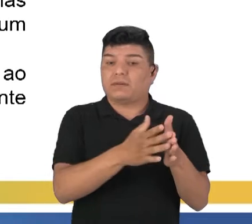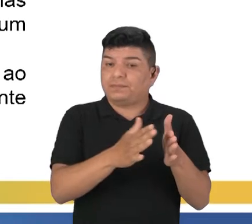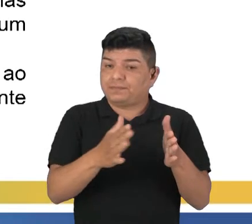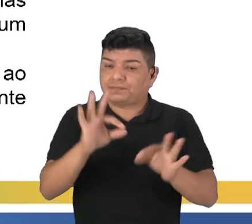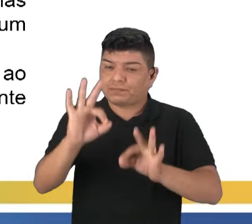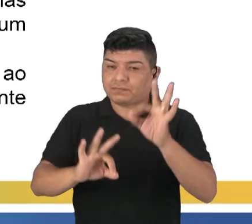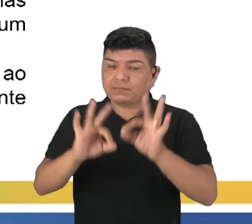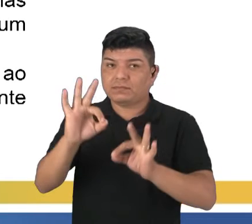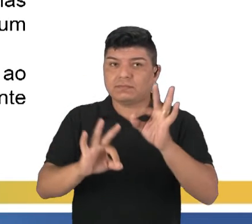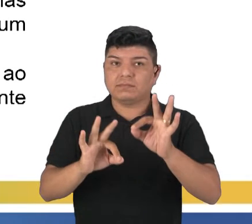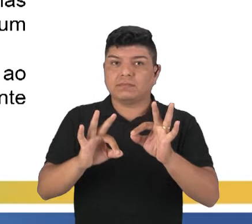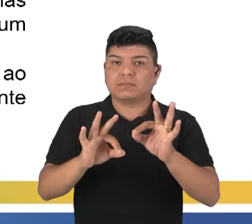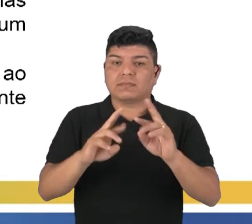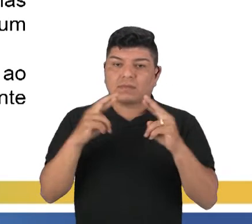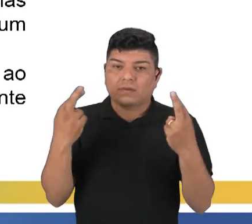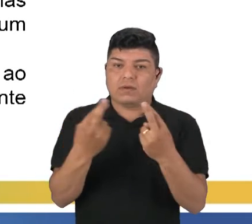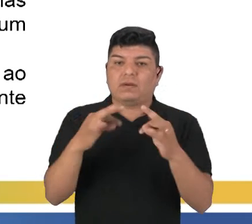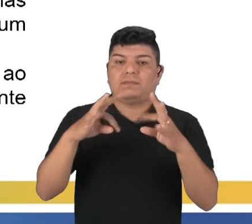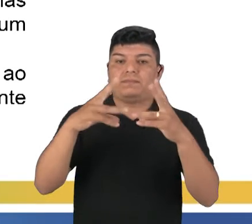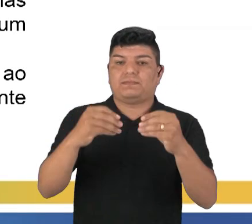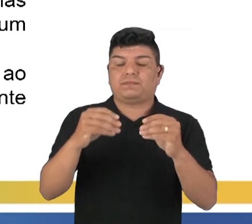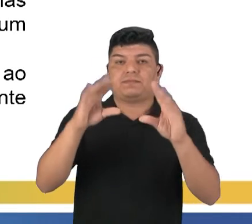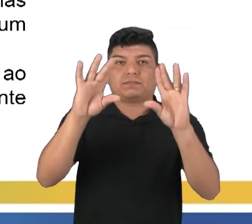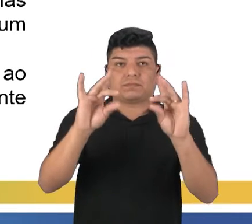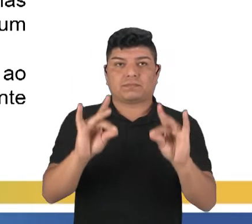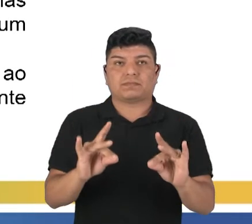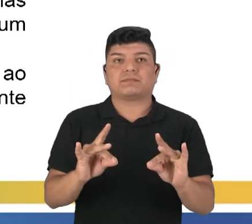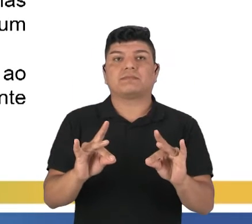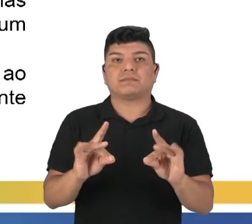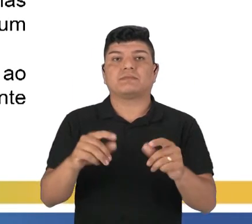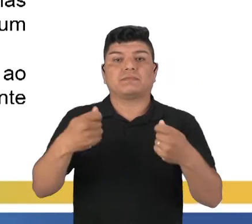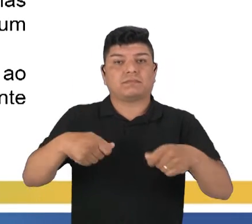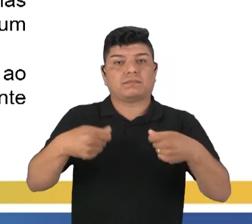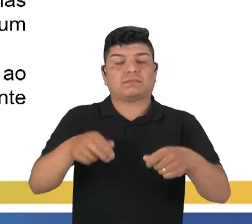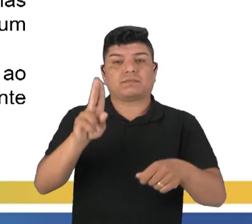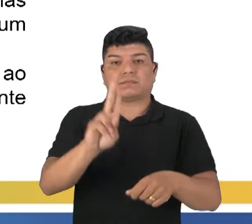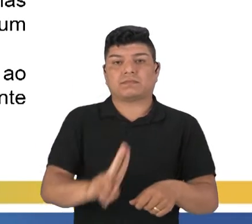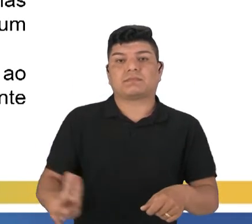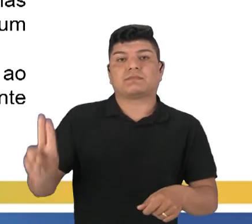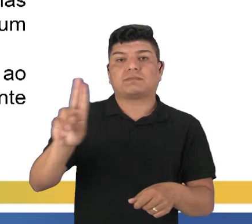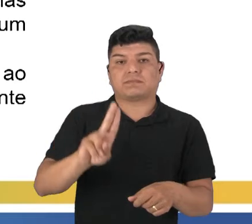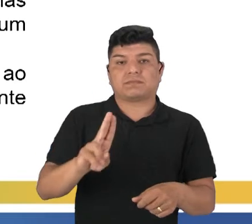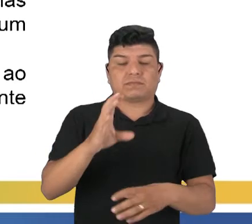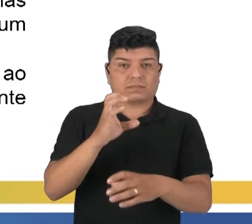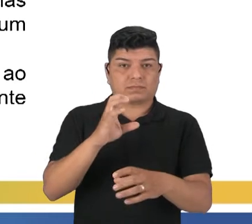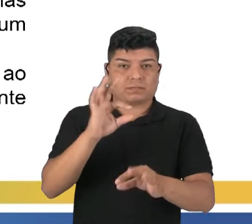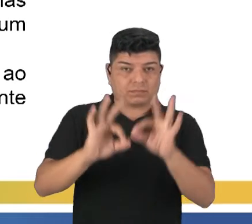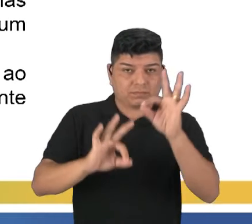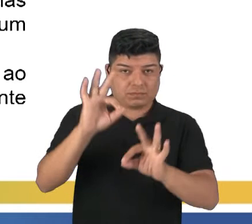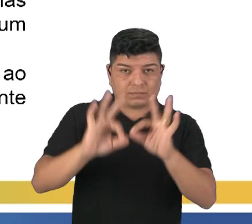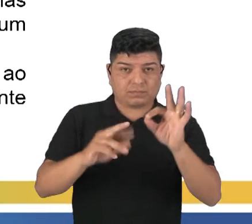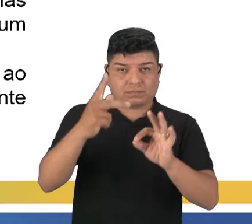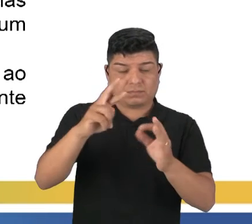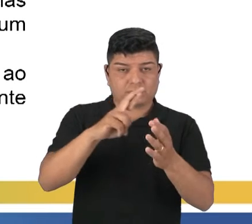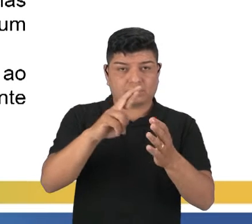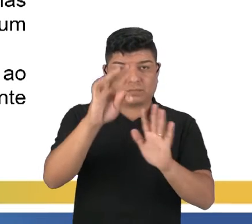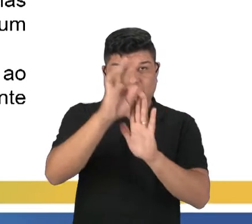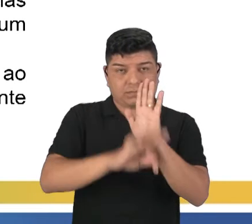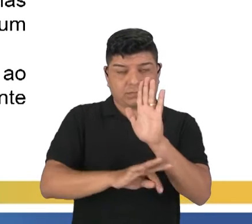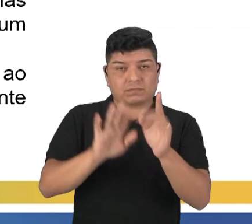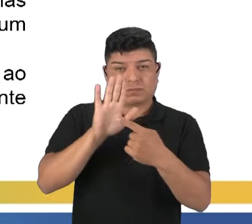período de preparação, você vai reunir todos os dados e referências que devem utilizar ali para construir seu texto, sua